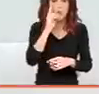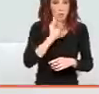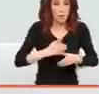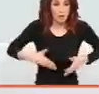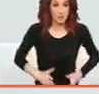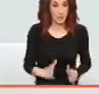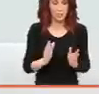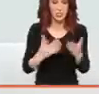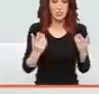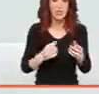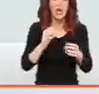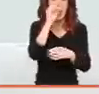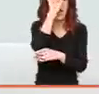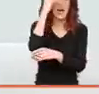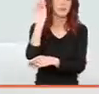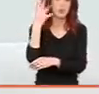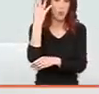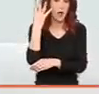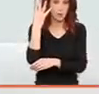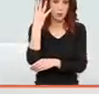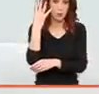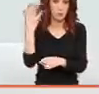que nasce, gastam-se 4 árvores. Para tapar.